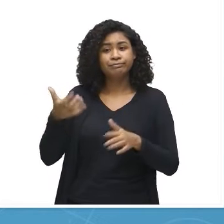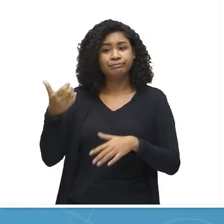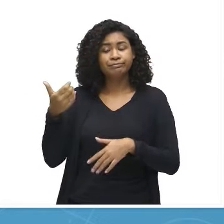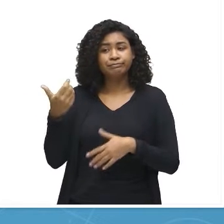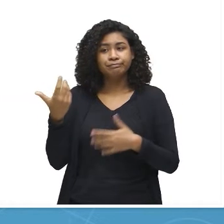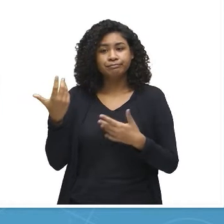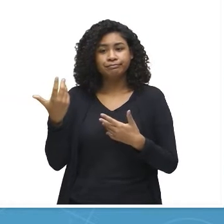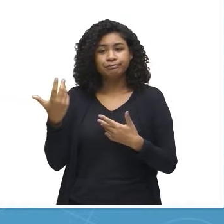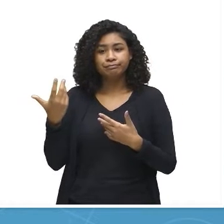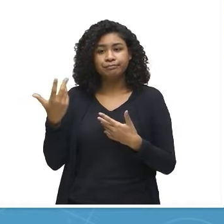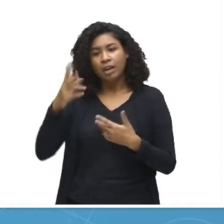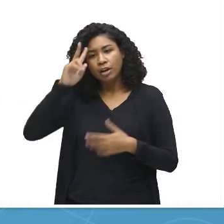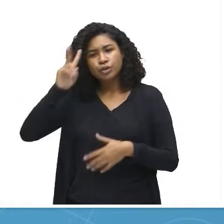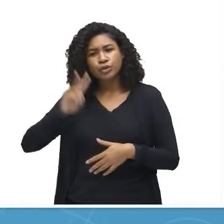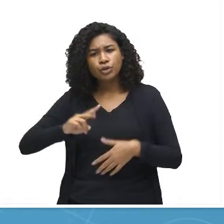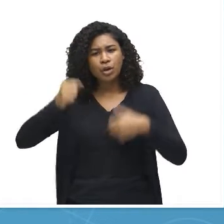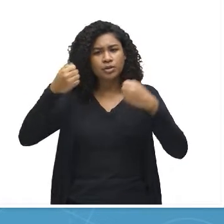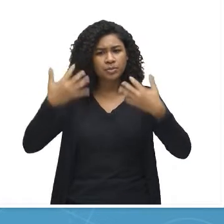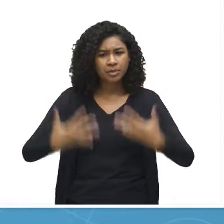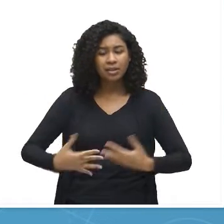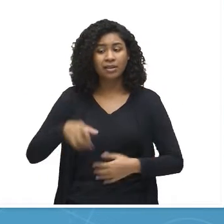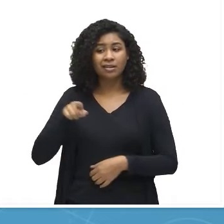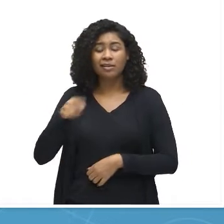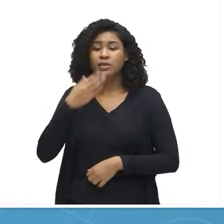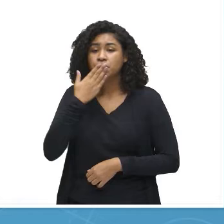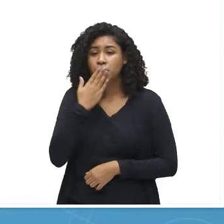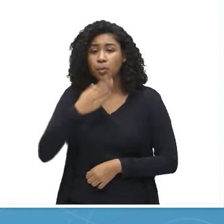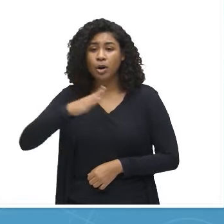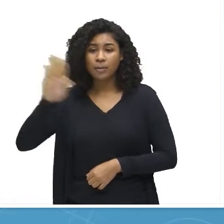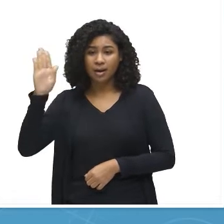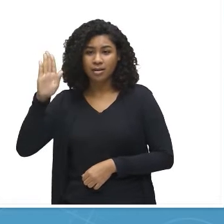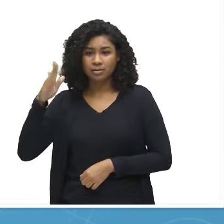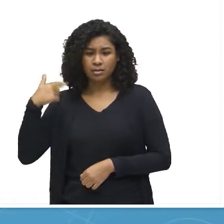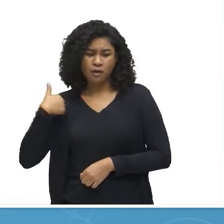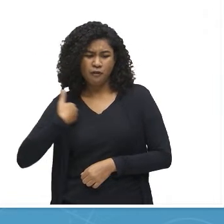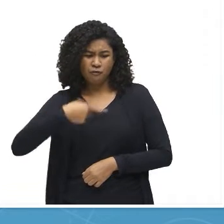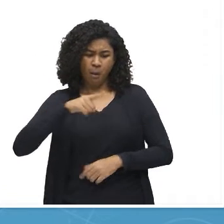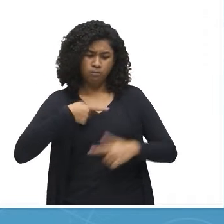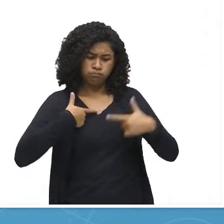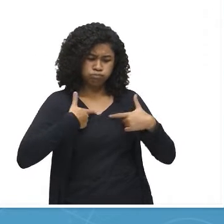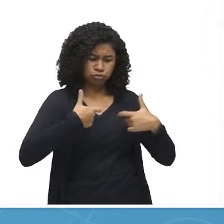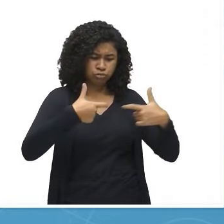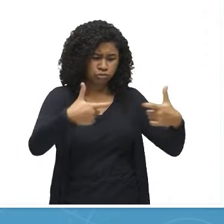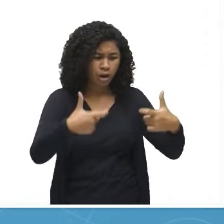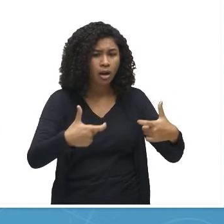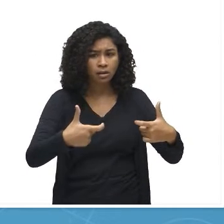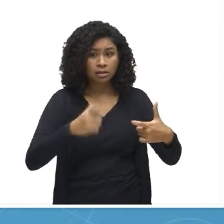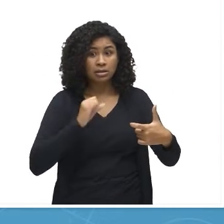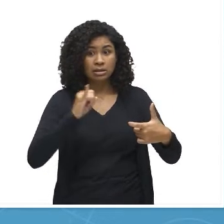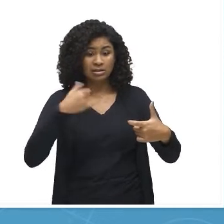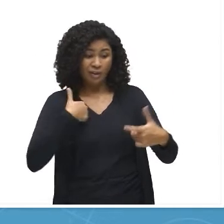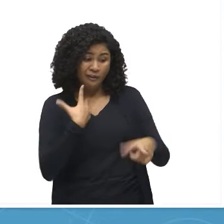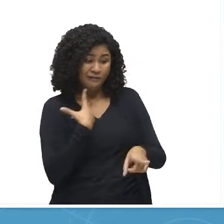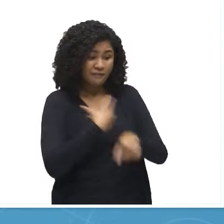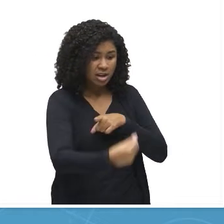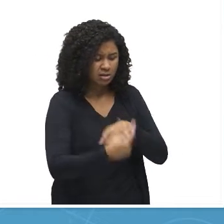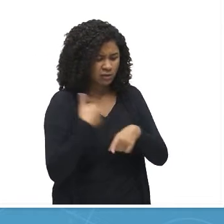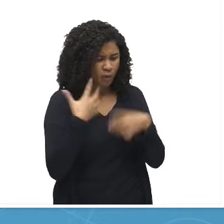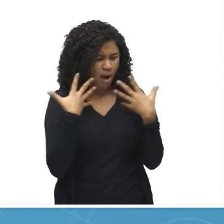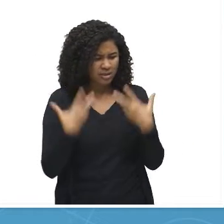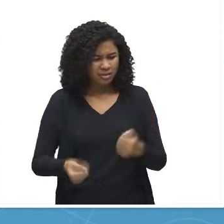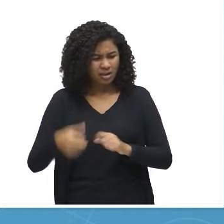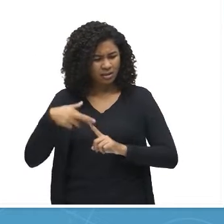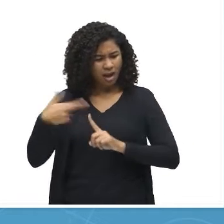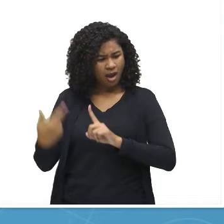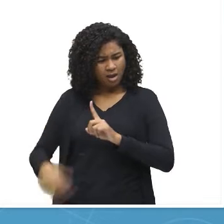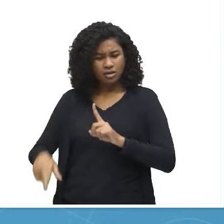uma promessa que se ele vencesse aquela batalha, ele se converteria ao cristianismo. Isso porque ele já vinha sendo